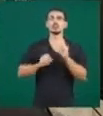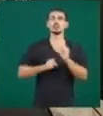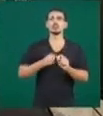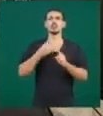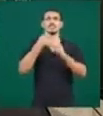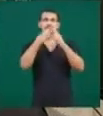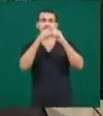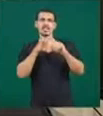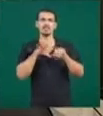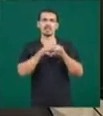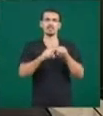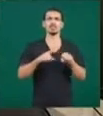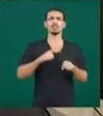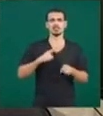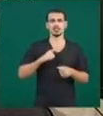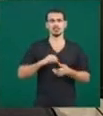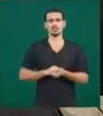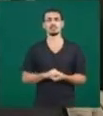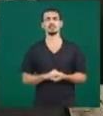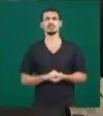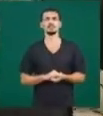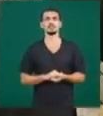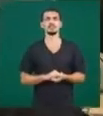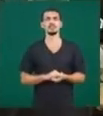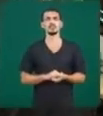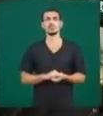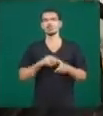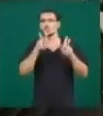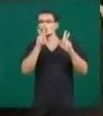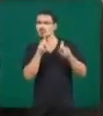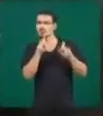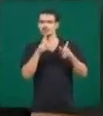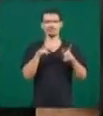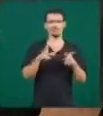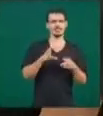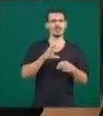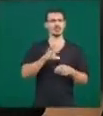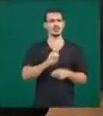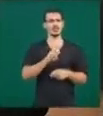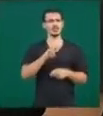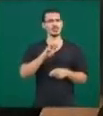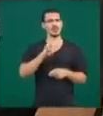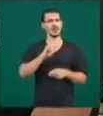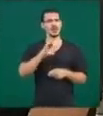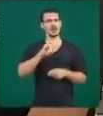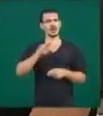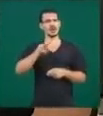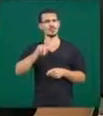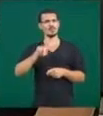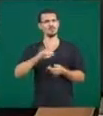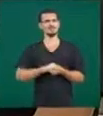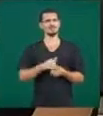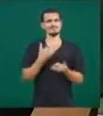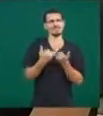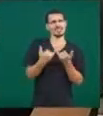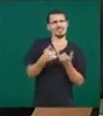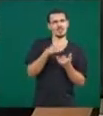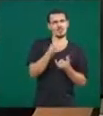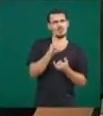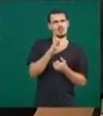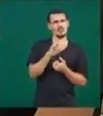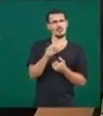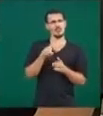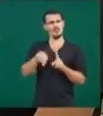formação profissional que ele está realizando. E o nome é bem interessante, Sumo Cup. É como se fosse um robô sumô. Explica